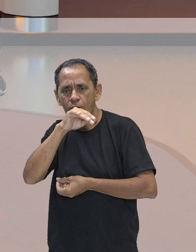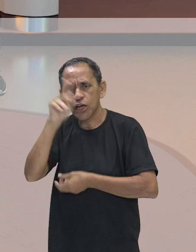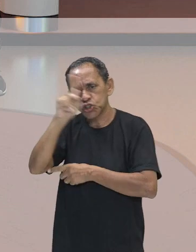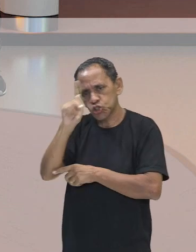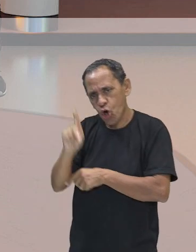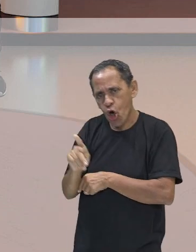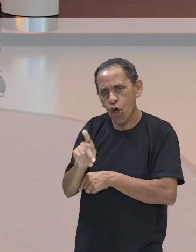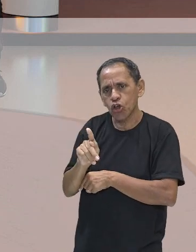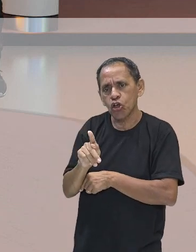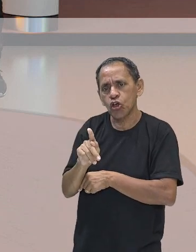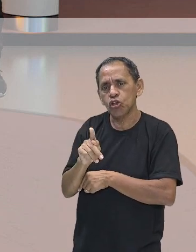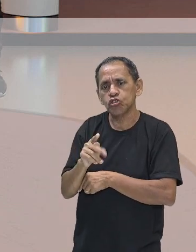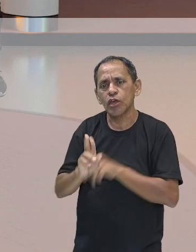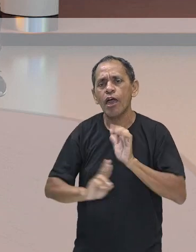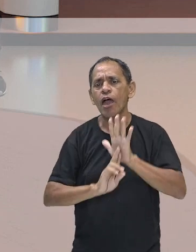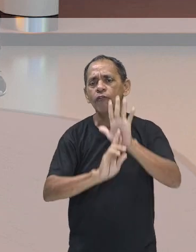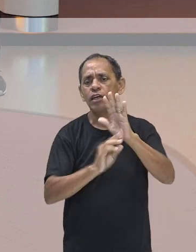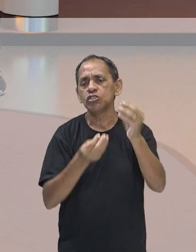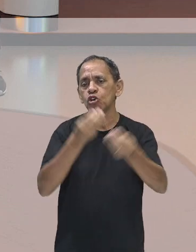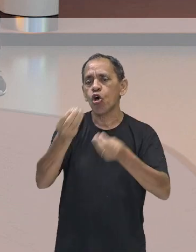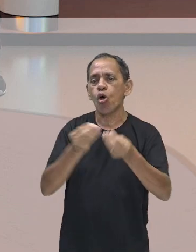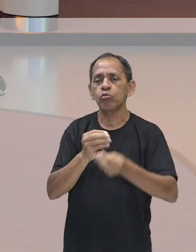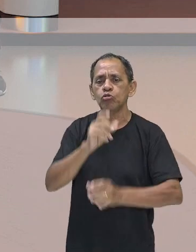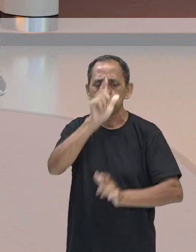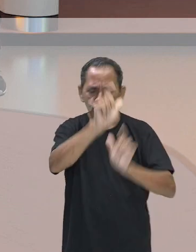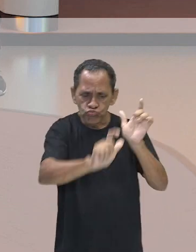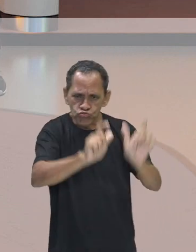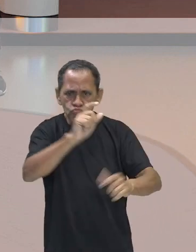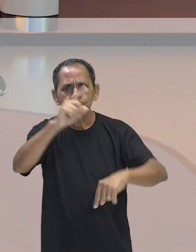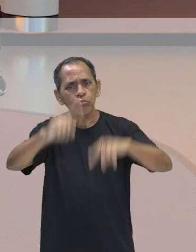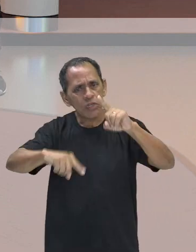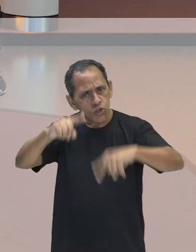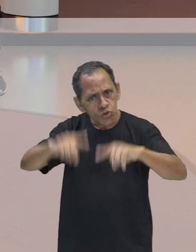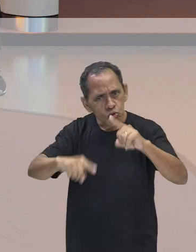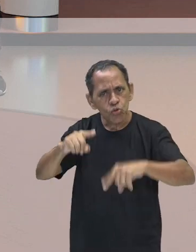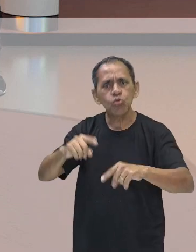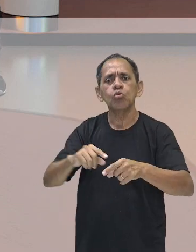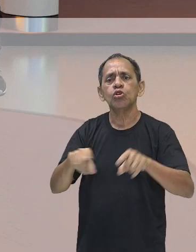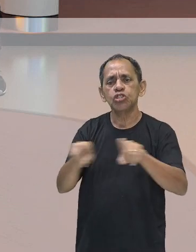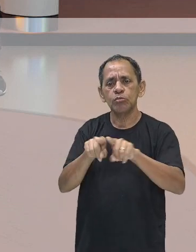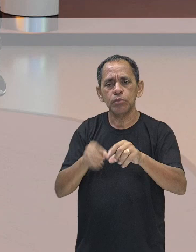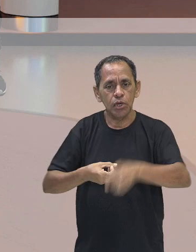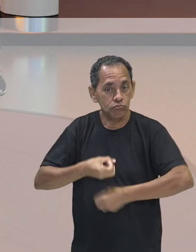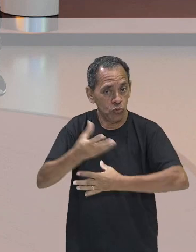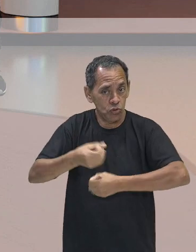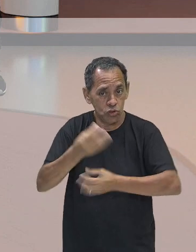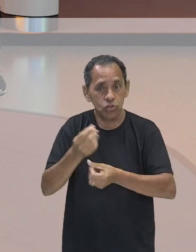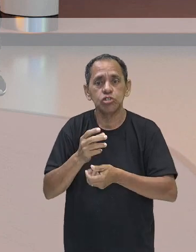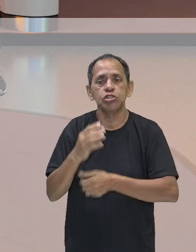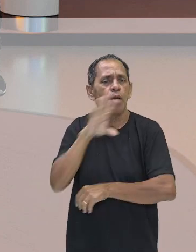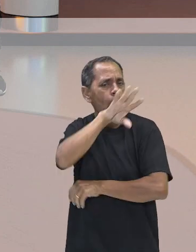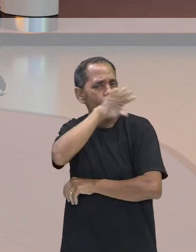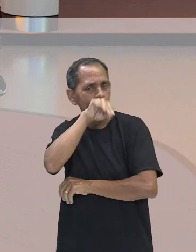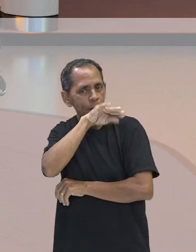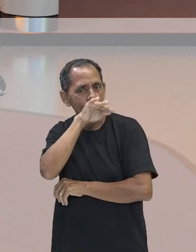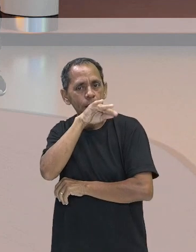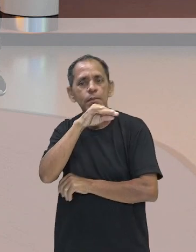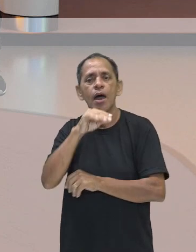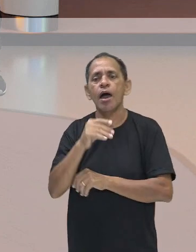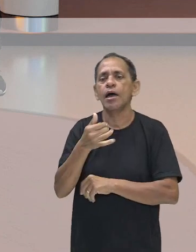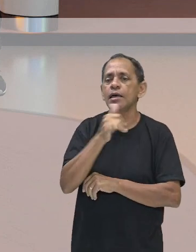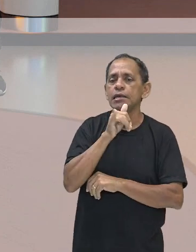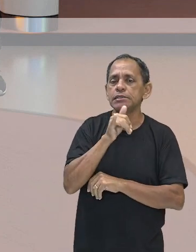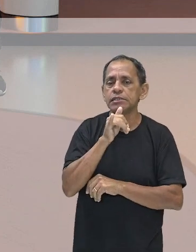orais referem-se aos materiais que pessoas produziram de forma oral. São exemplos desse tipo,